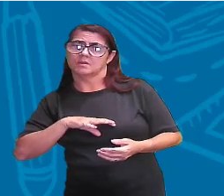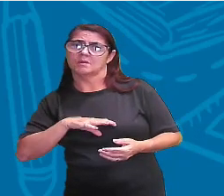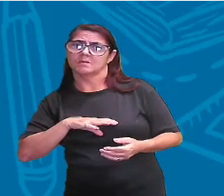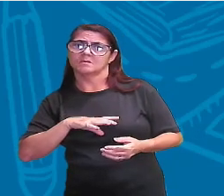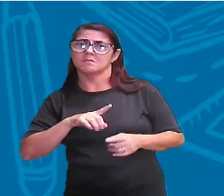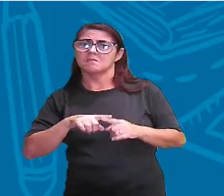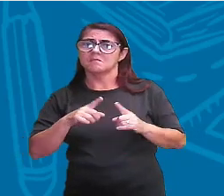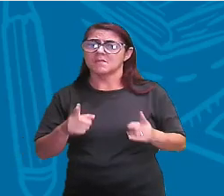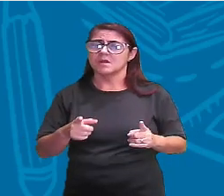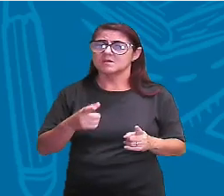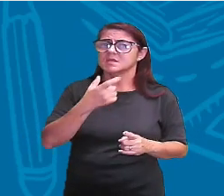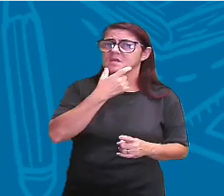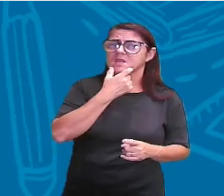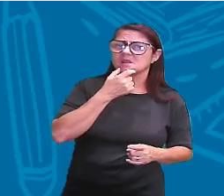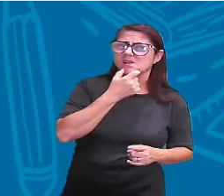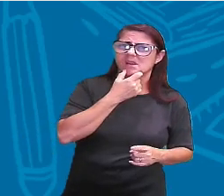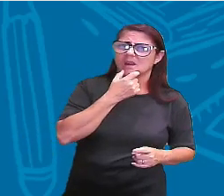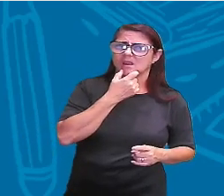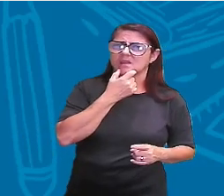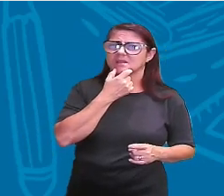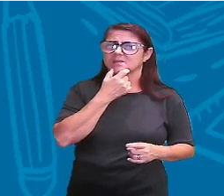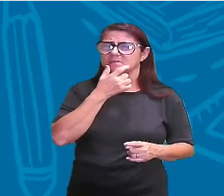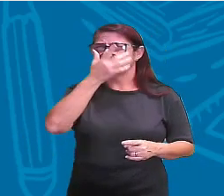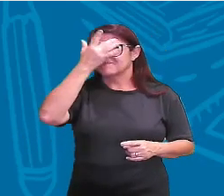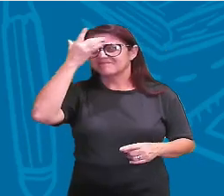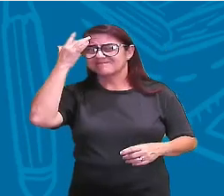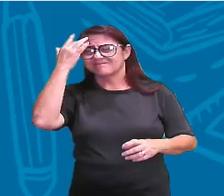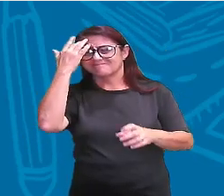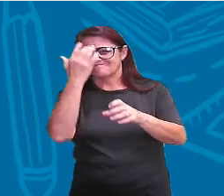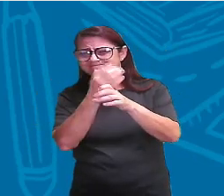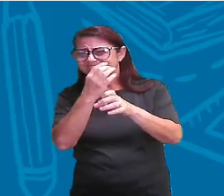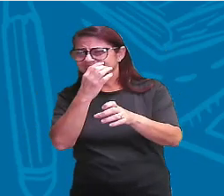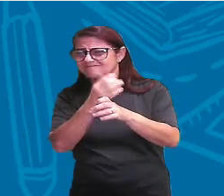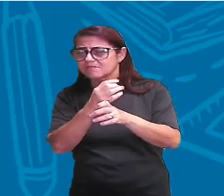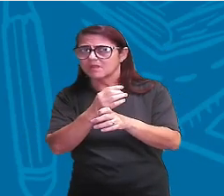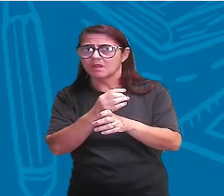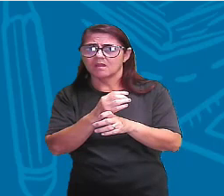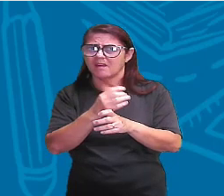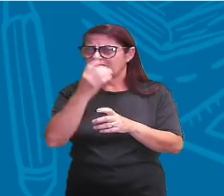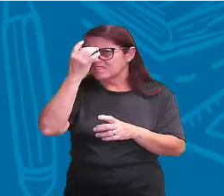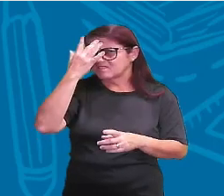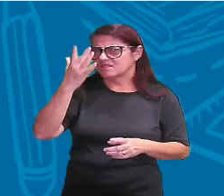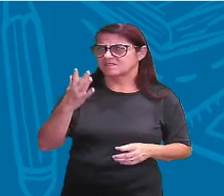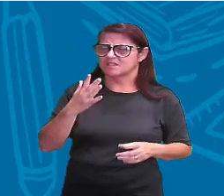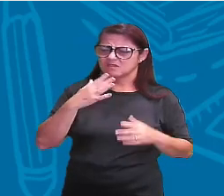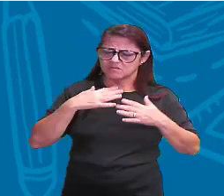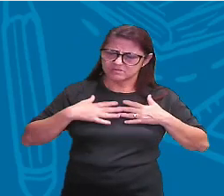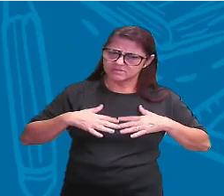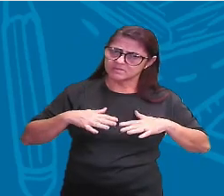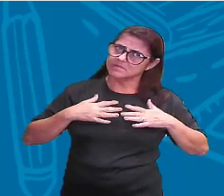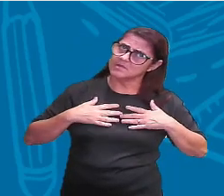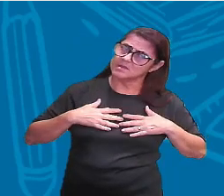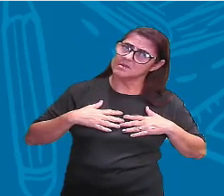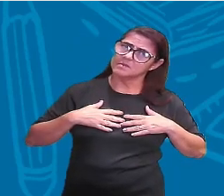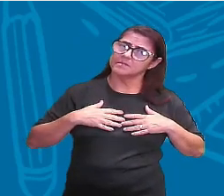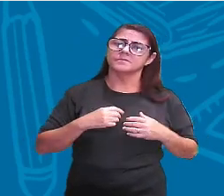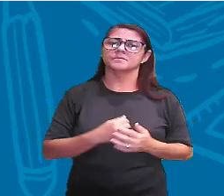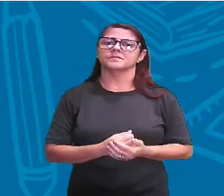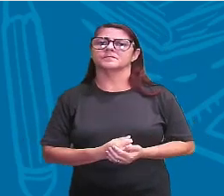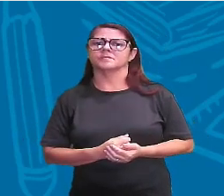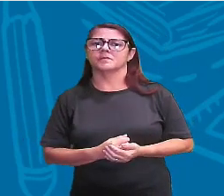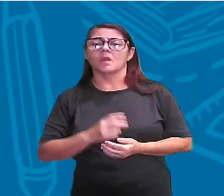chega para inglês, às vezes dá uma travada e não tem nada de complicado nessa parte não. Acompanhe agora a seguir que você